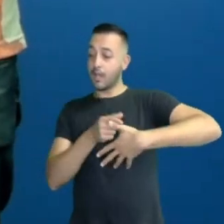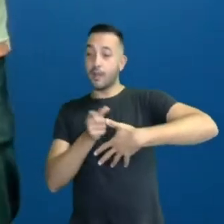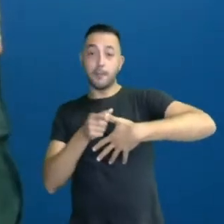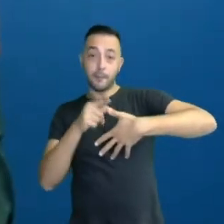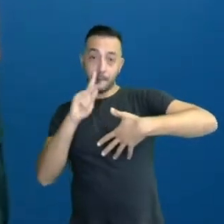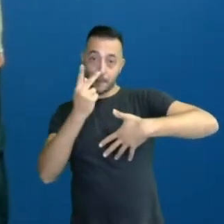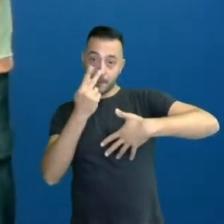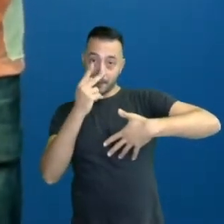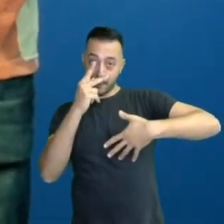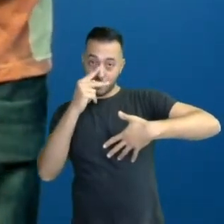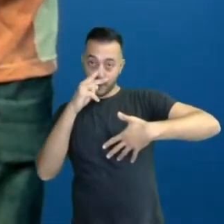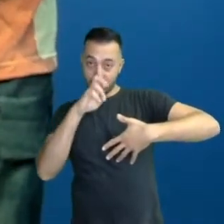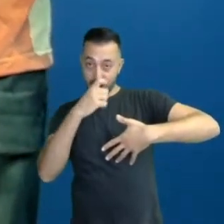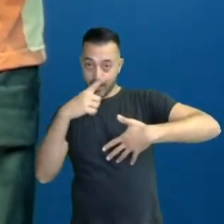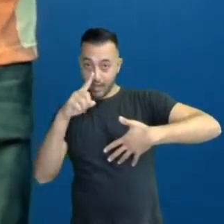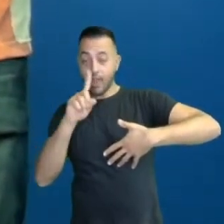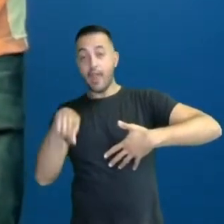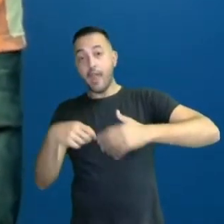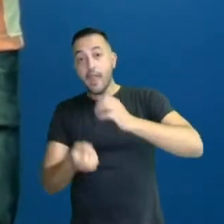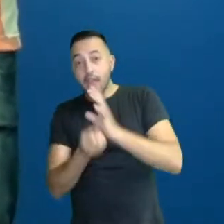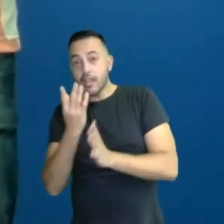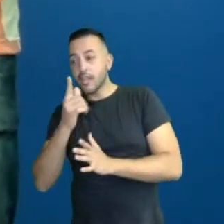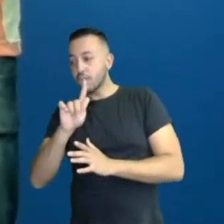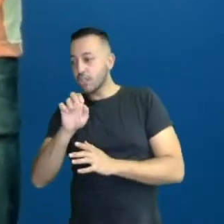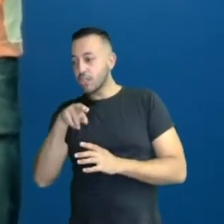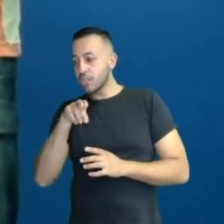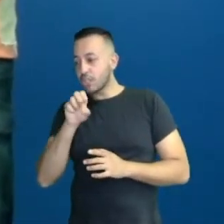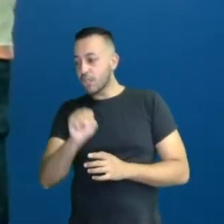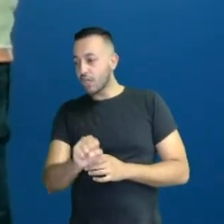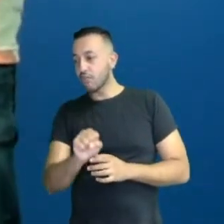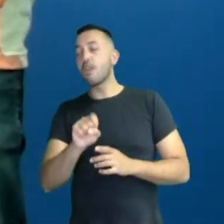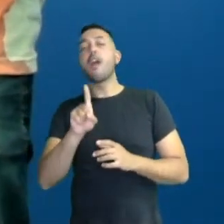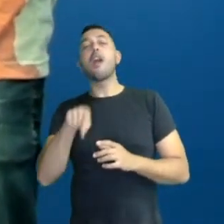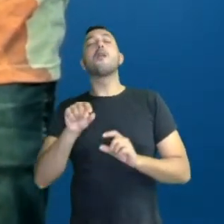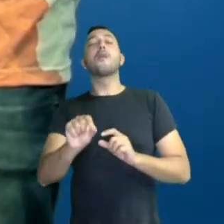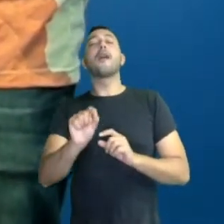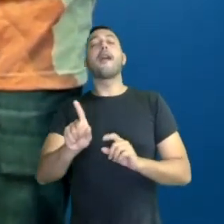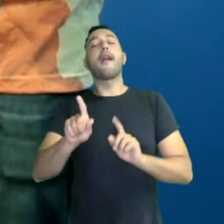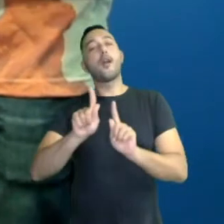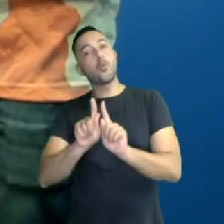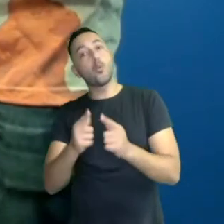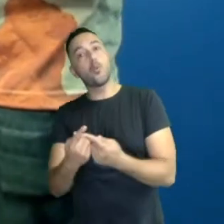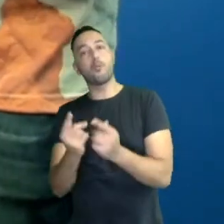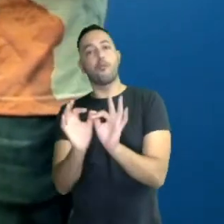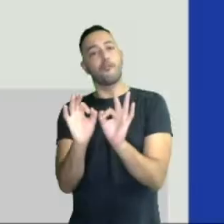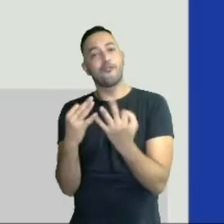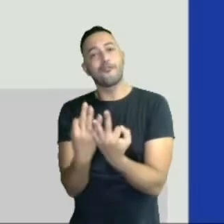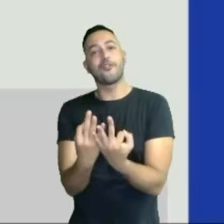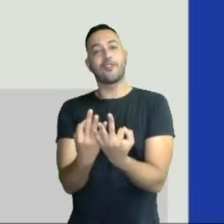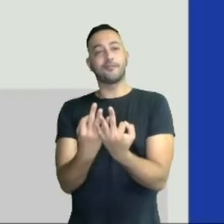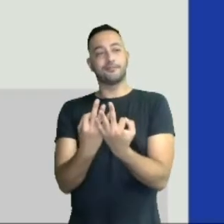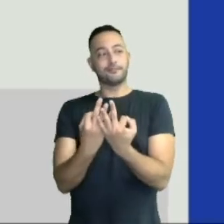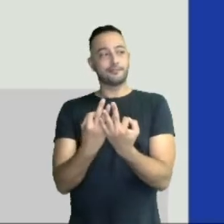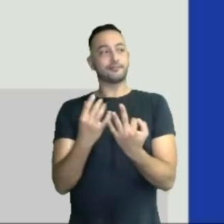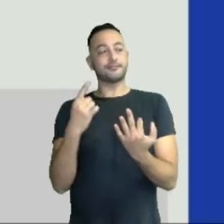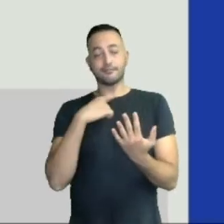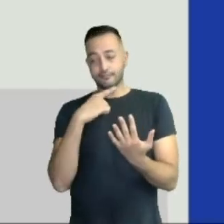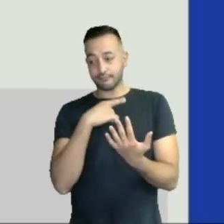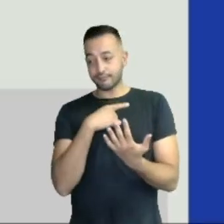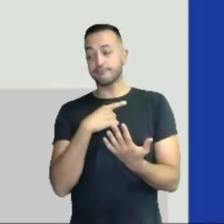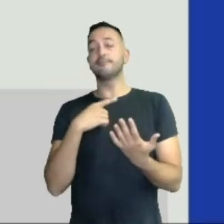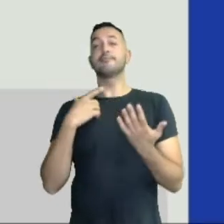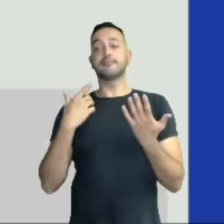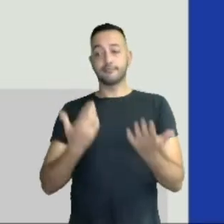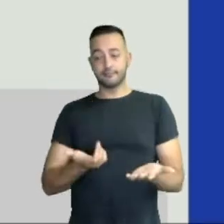era a formação de gênos. Os gênos é justamente aqueles grupos familiares que tinham